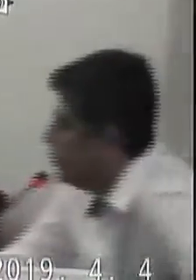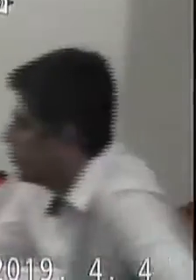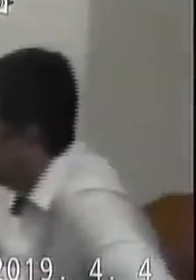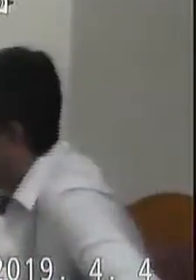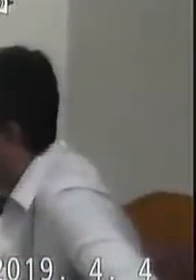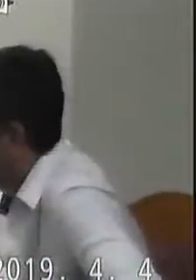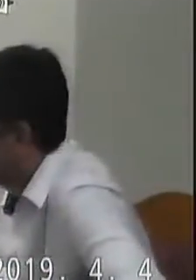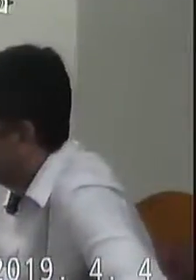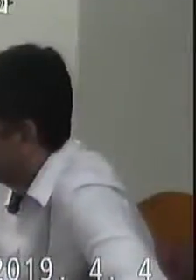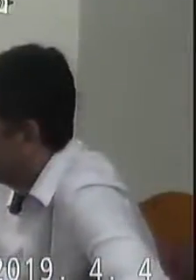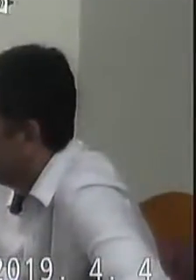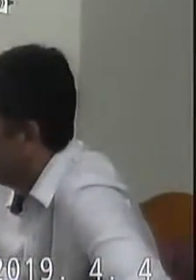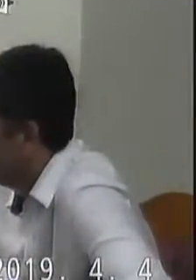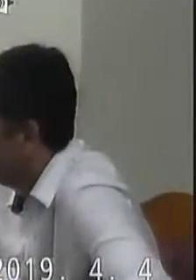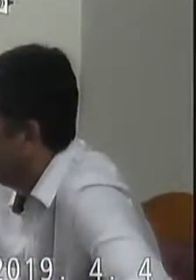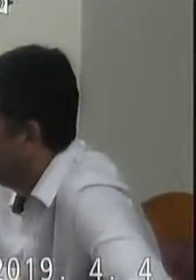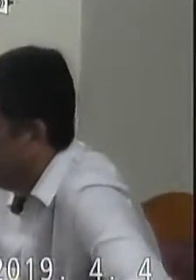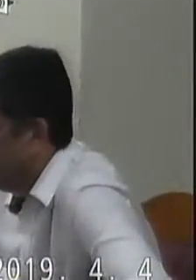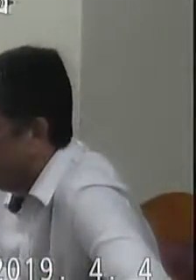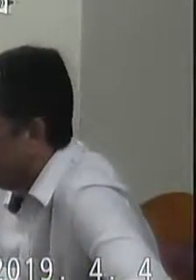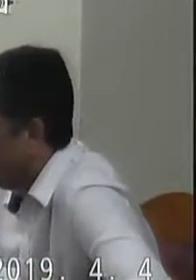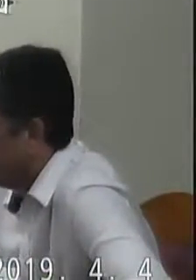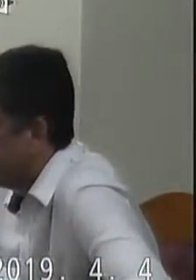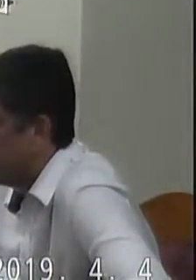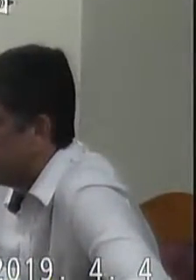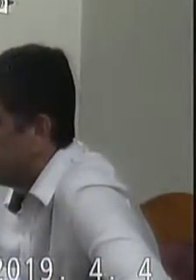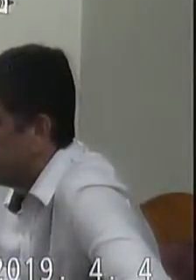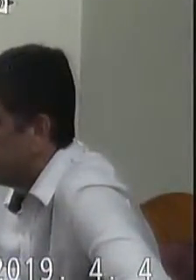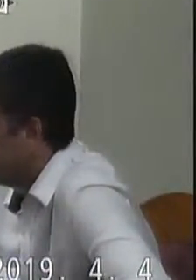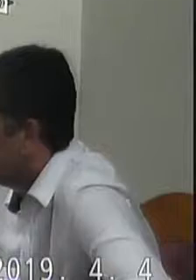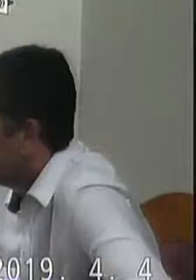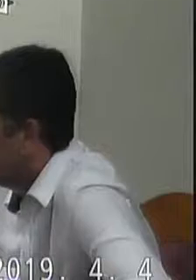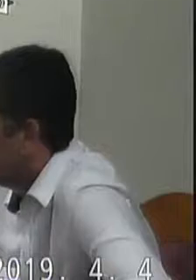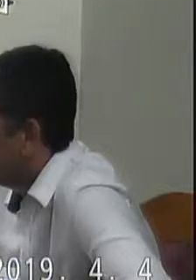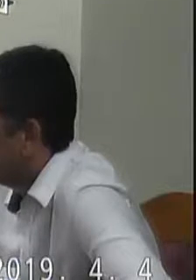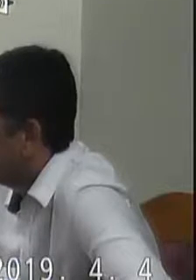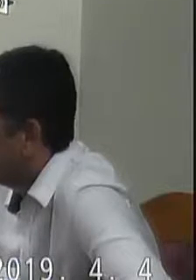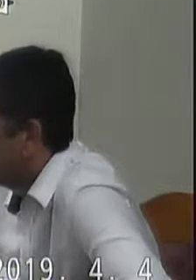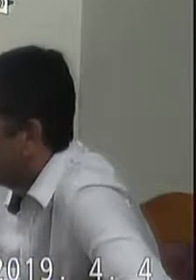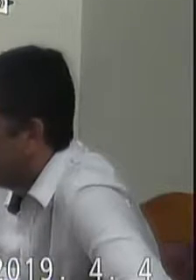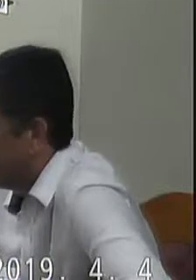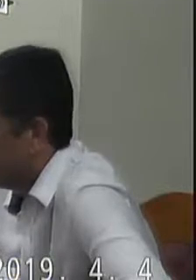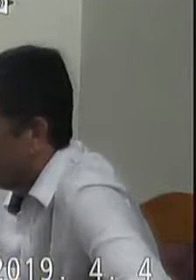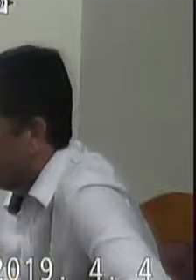fazer a composição do Conselho de Turismo, se não for impedimento por alguma